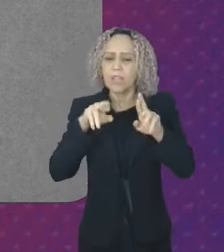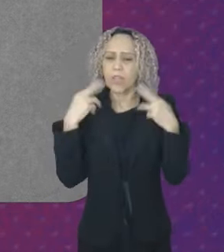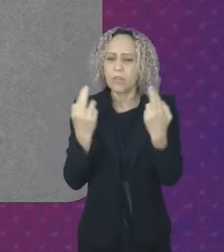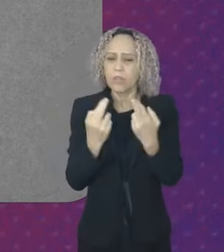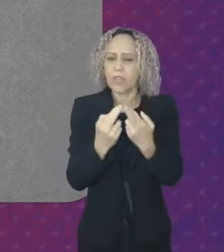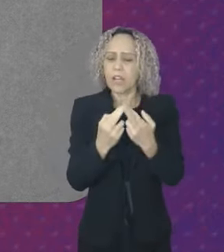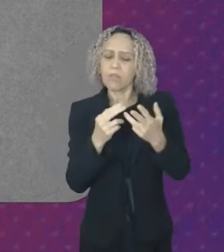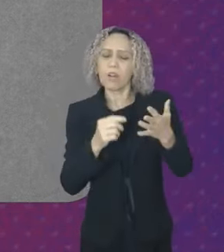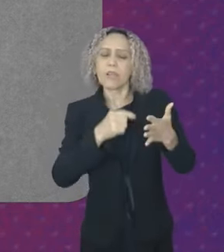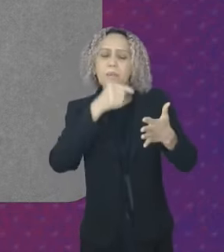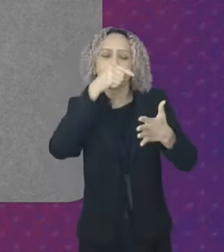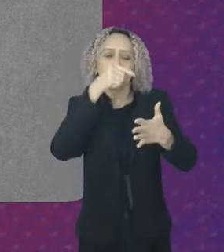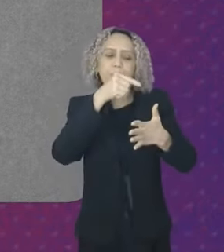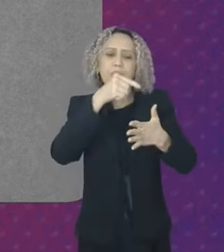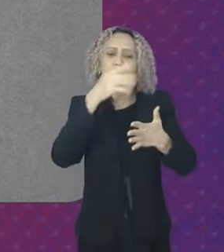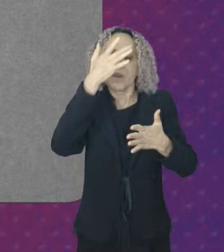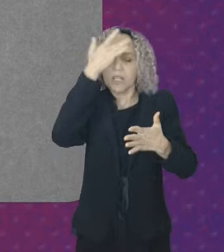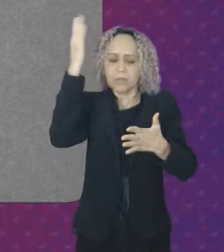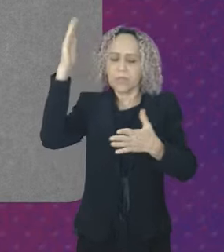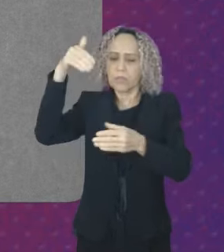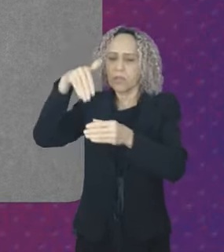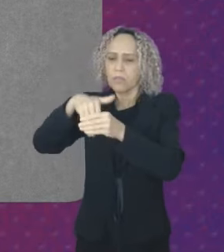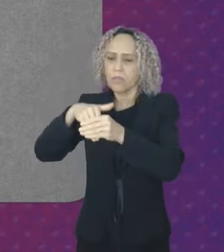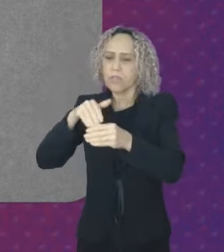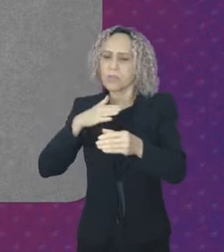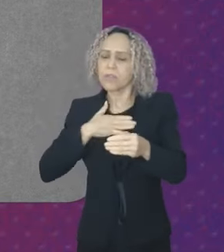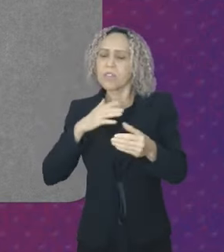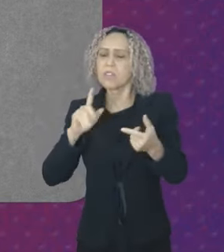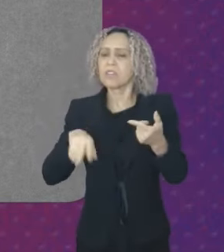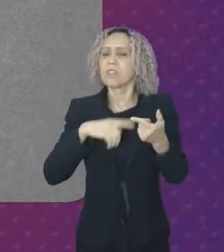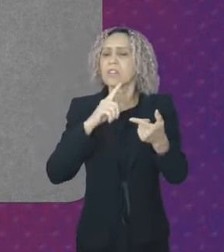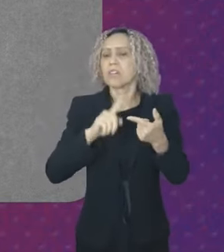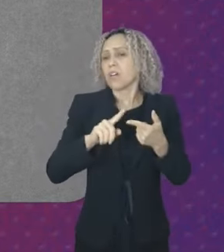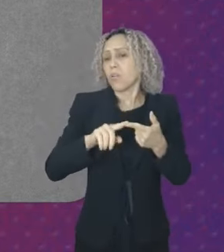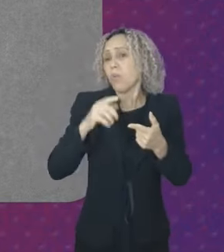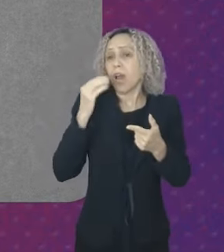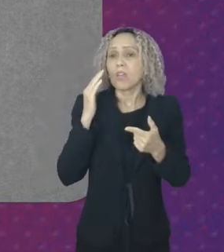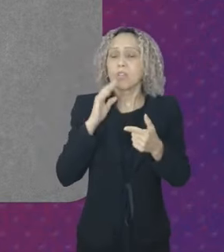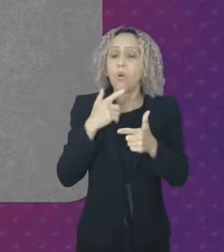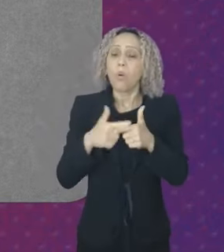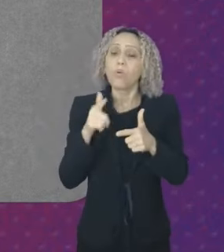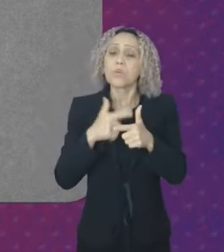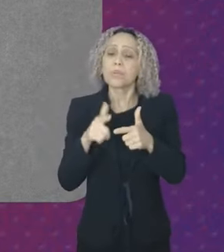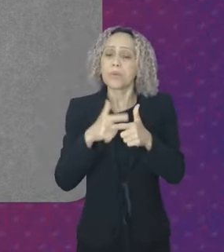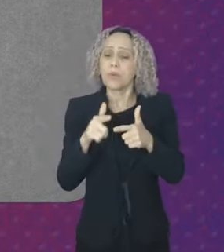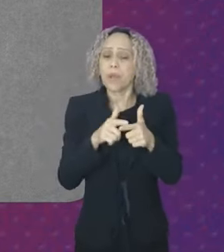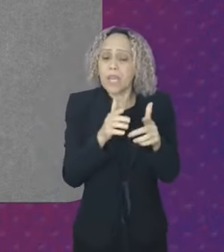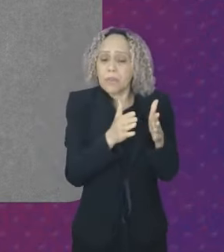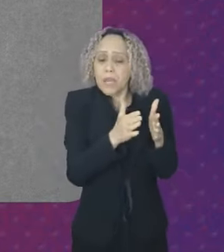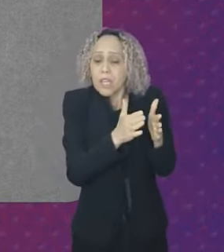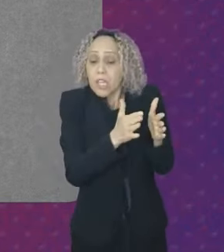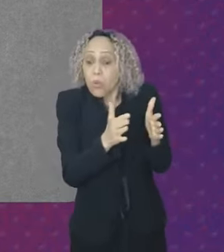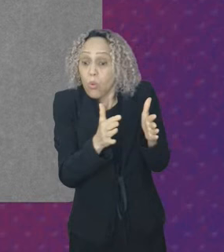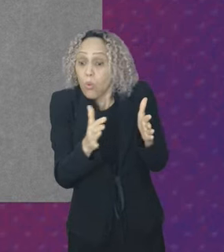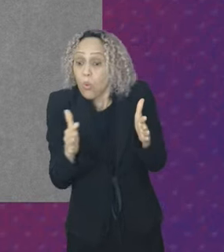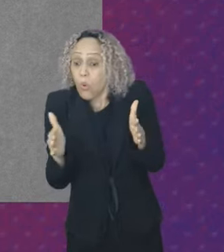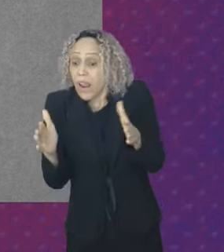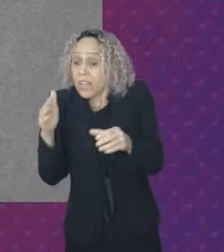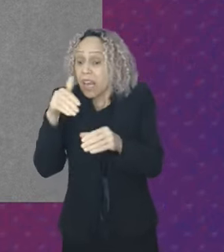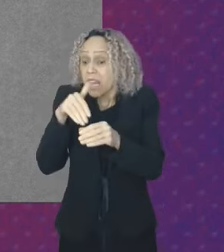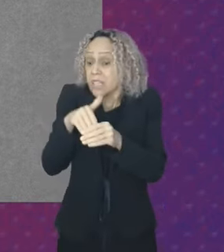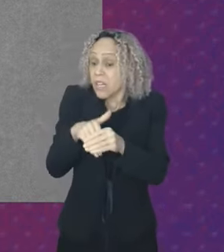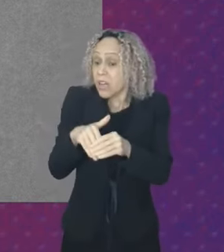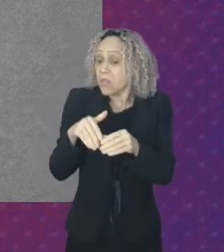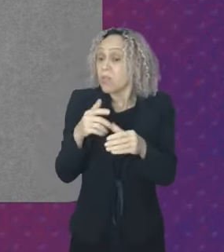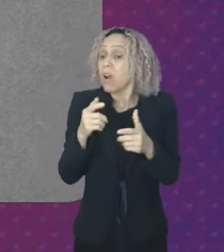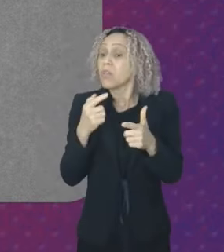usado, quais são as ameaças que vocês vão enfrentar no decorrer desse processo eleitoral. E aí vocês